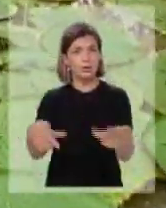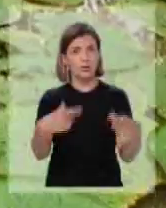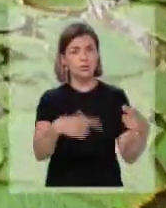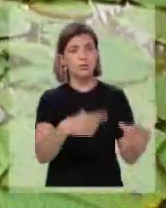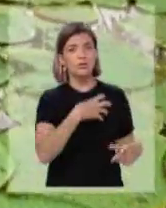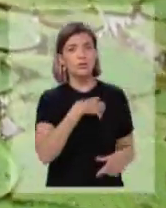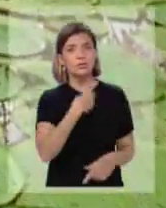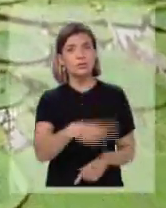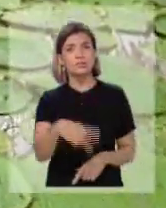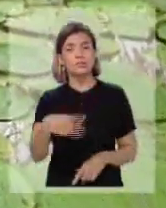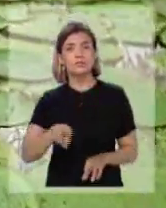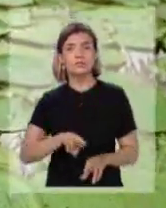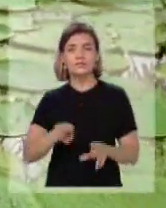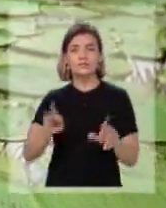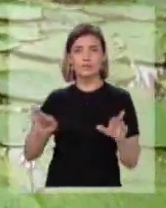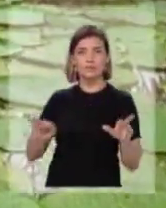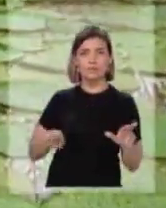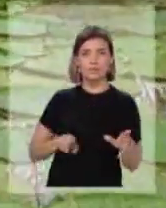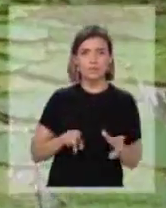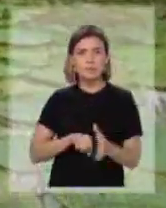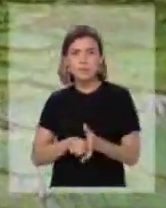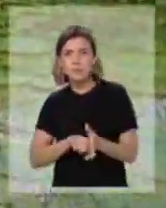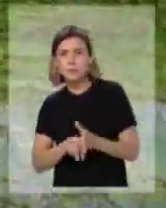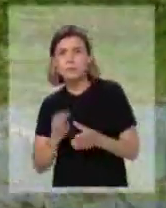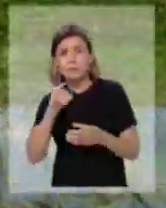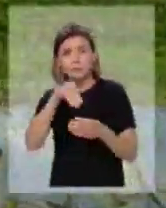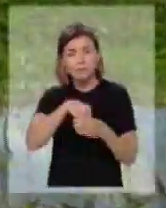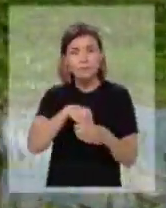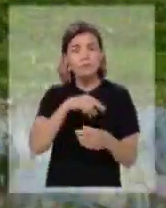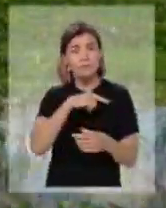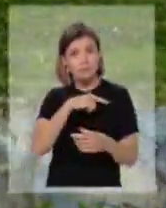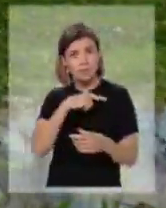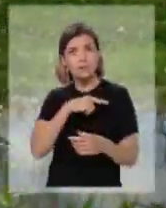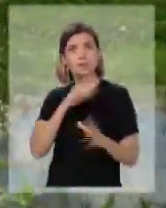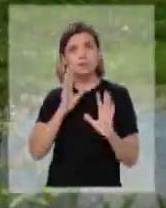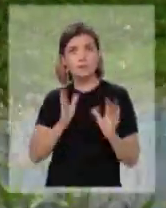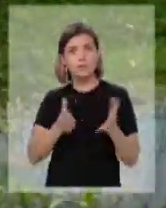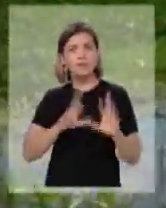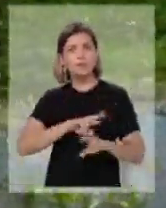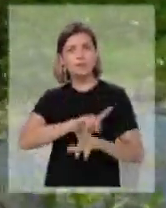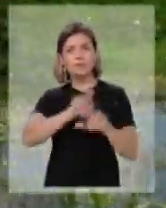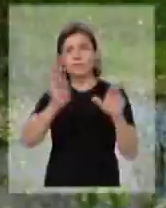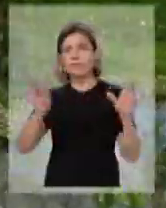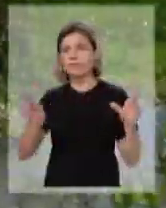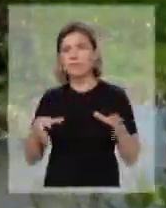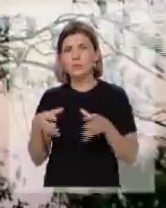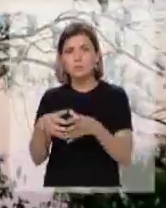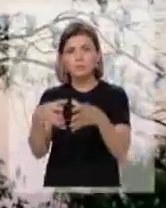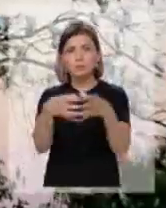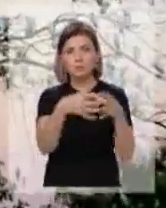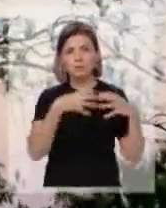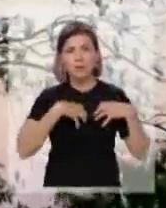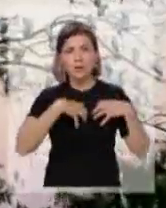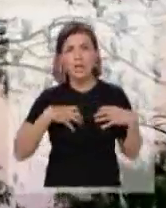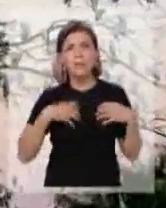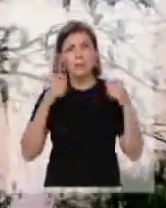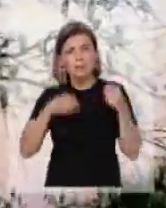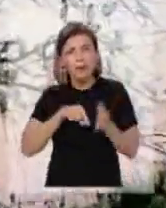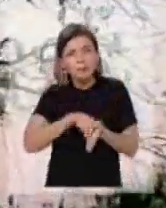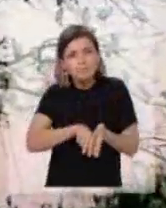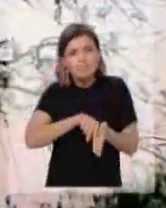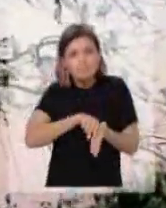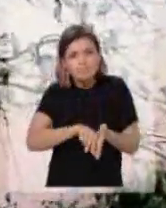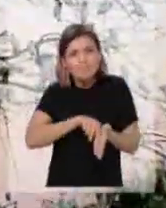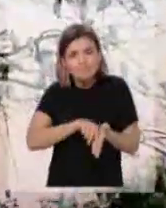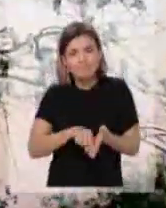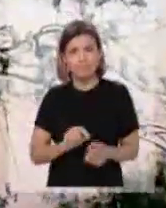Cada ambiente tem características próprias e, mesmo internamente, cada um apresenta diversos nichos que podem ser